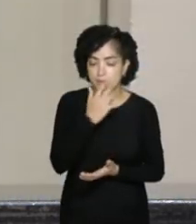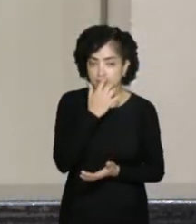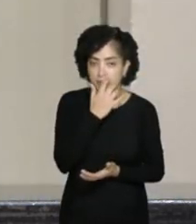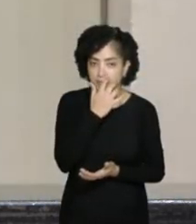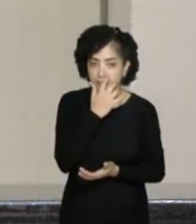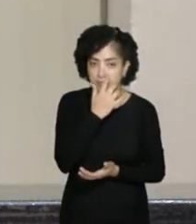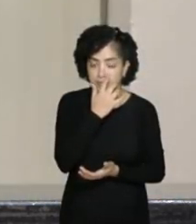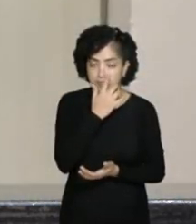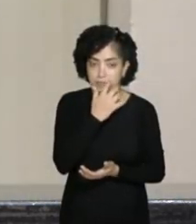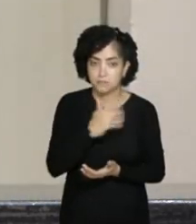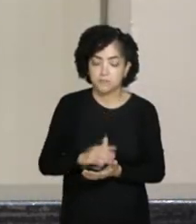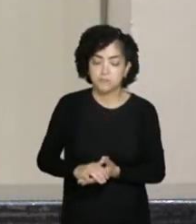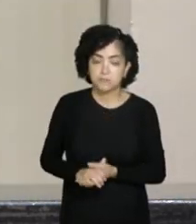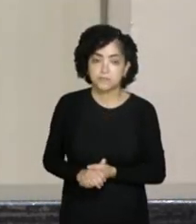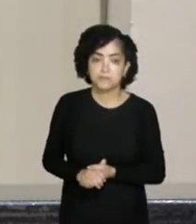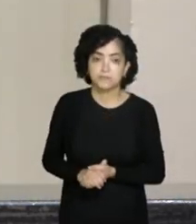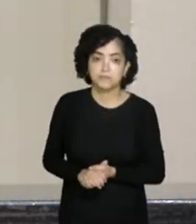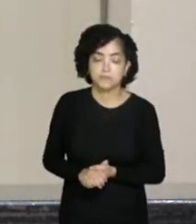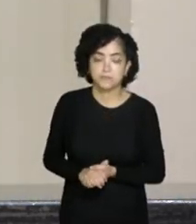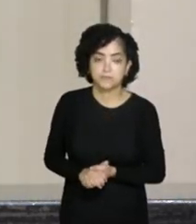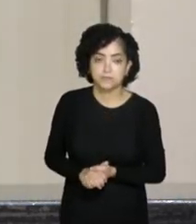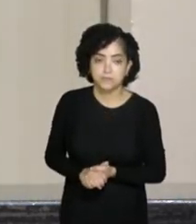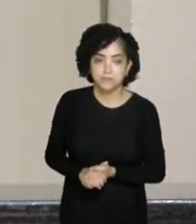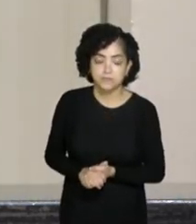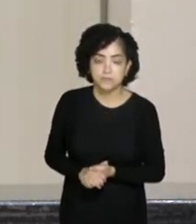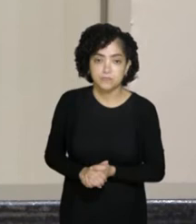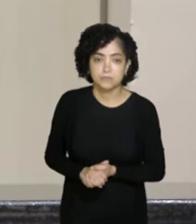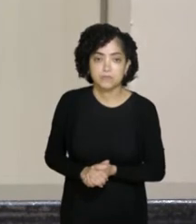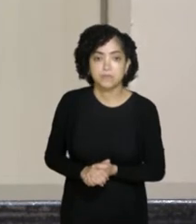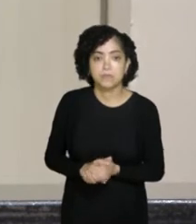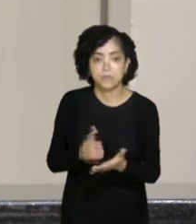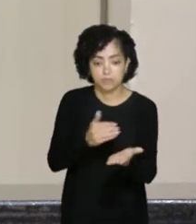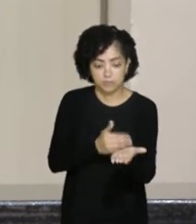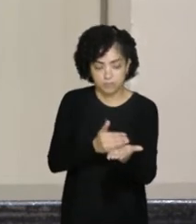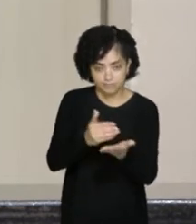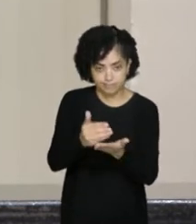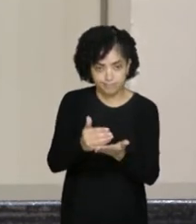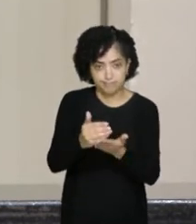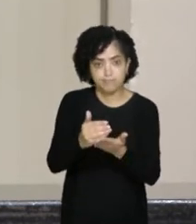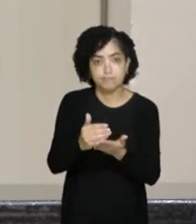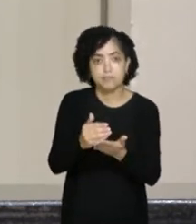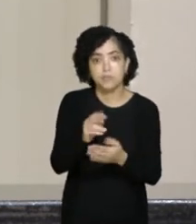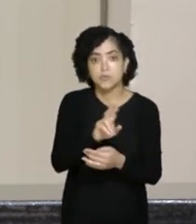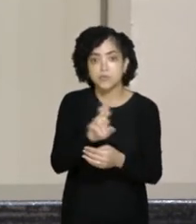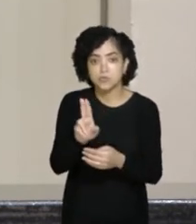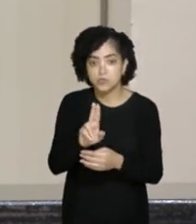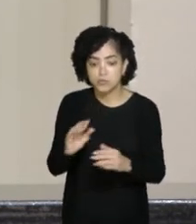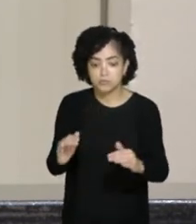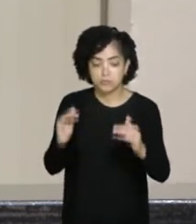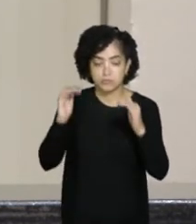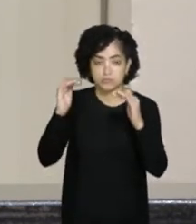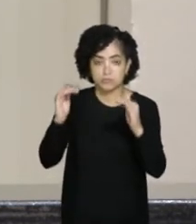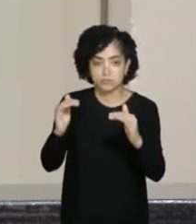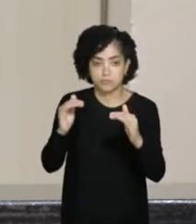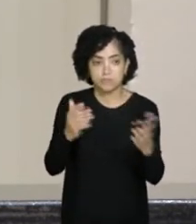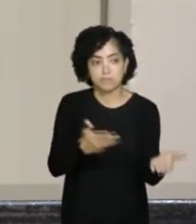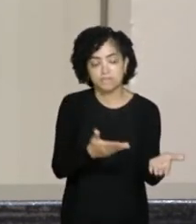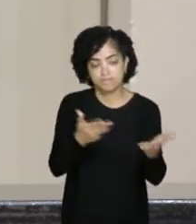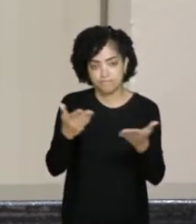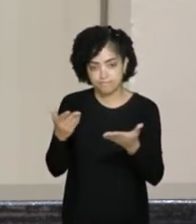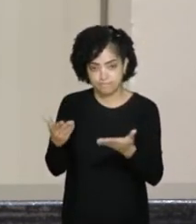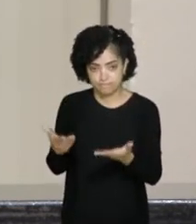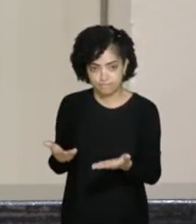reuniu-se a Assembleia Legislativa em sessão especial. Dando início à solenidade, o senhor presidente convidou as seguintes